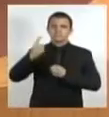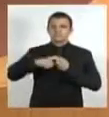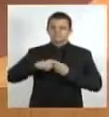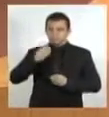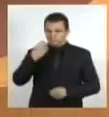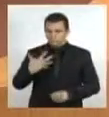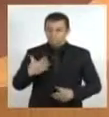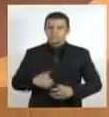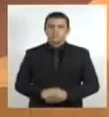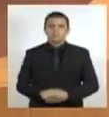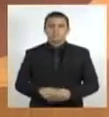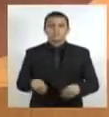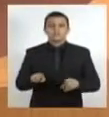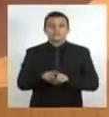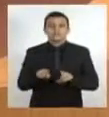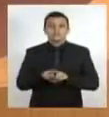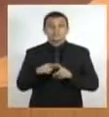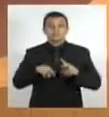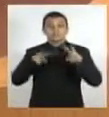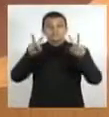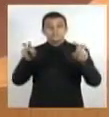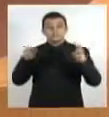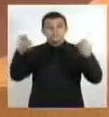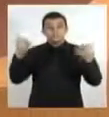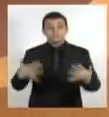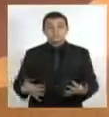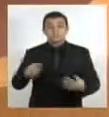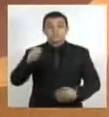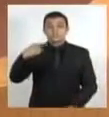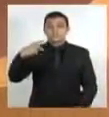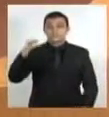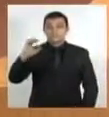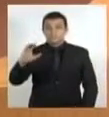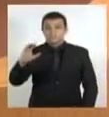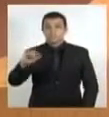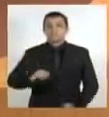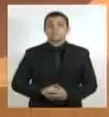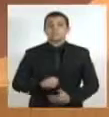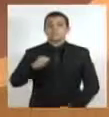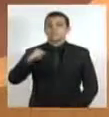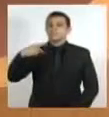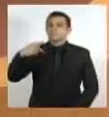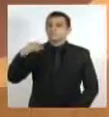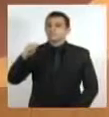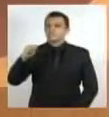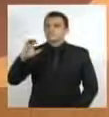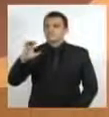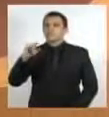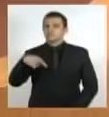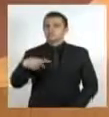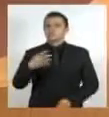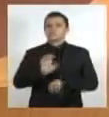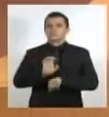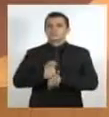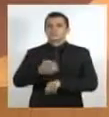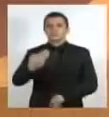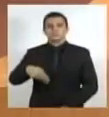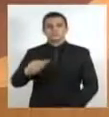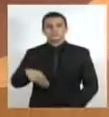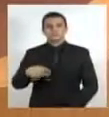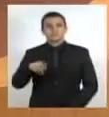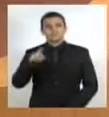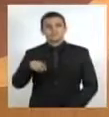faço uma ressalva especial às APACs. As APACs do Estado do Maranhão, que é